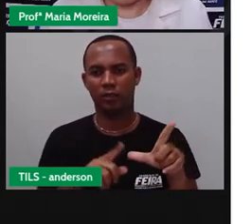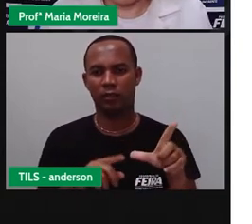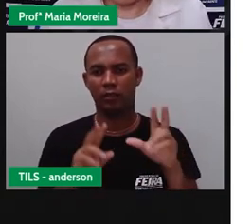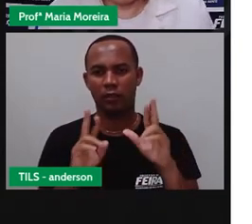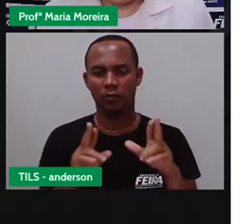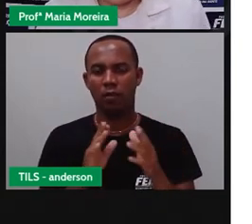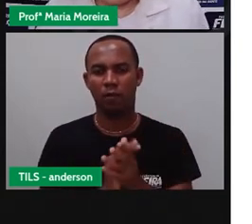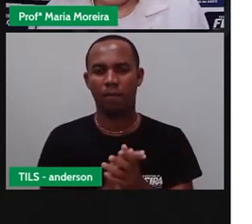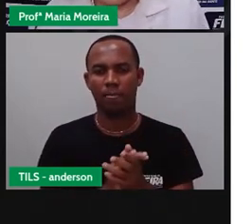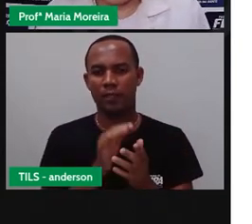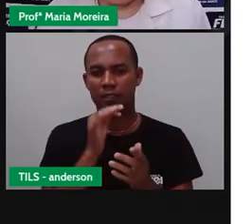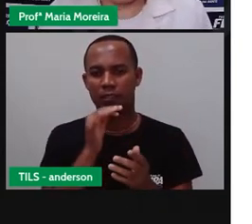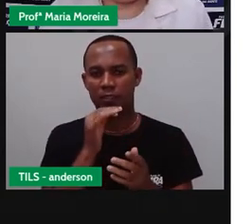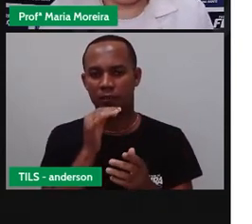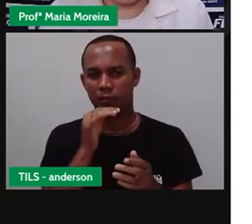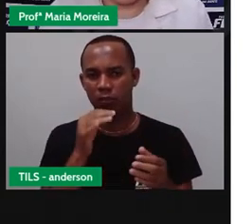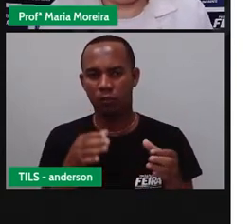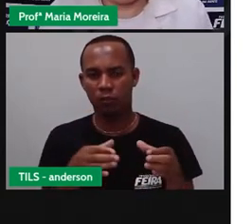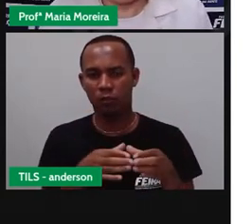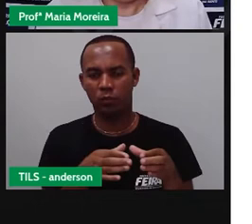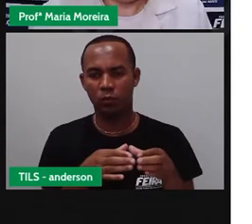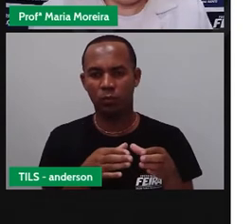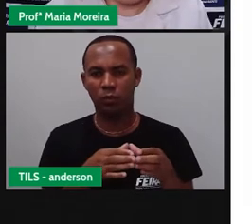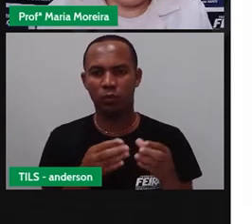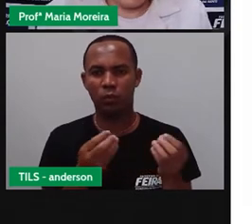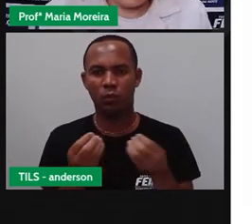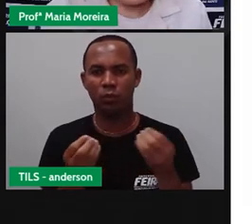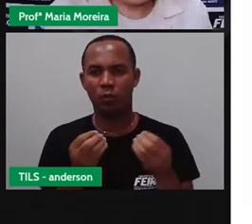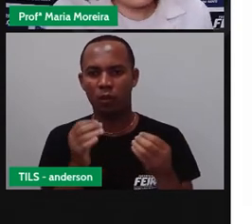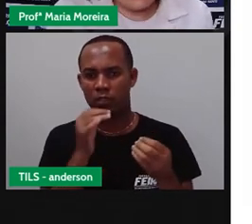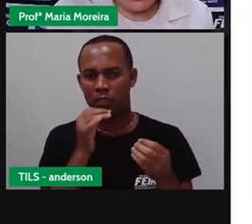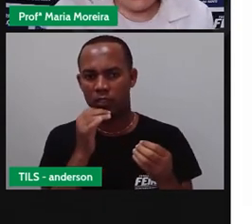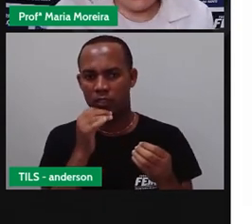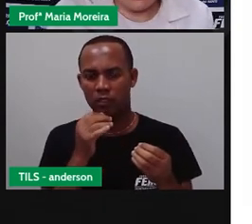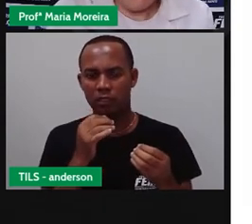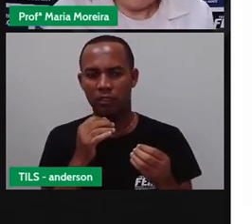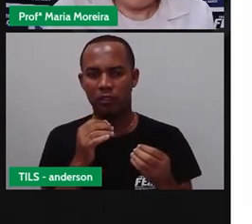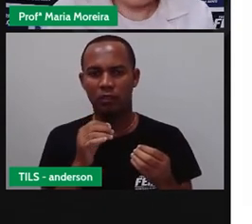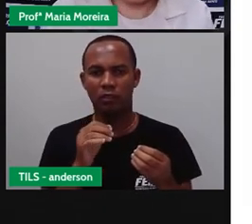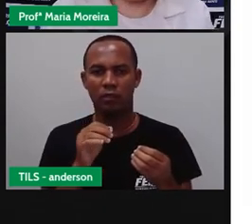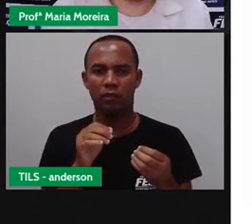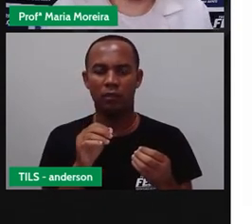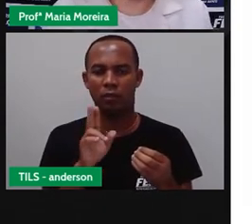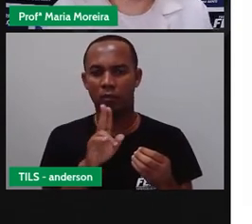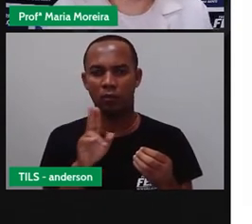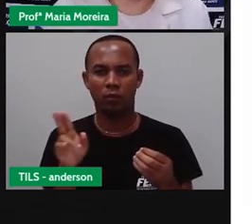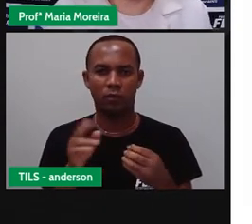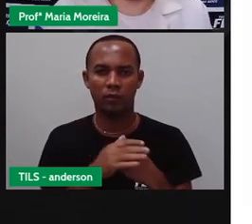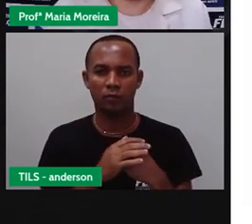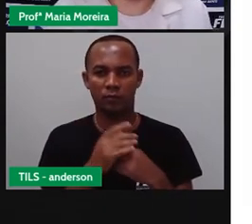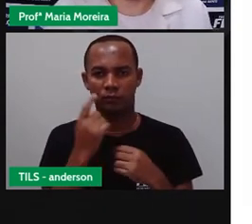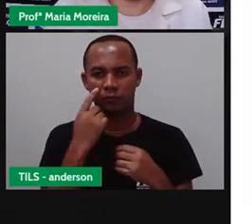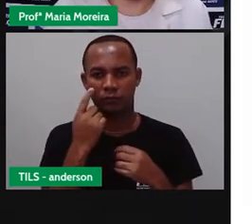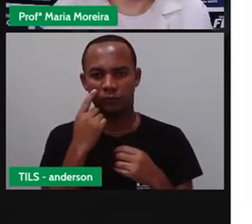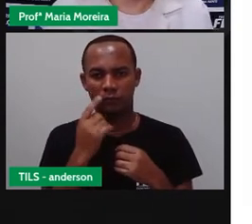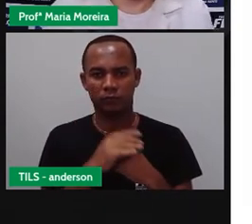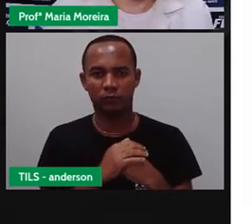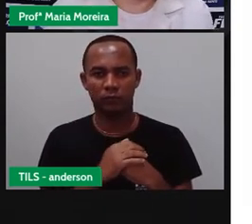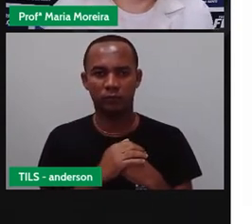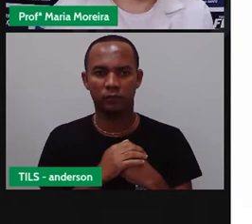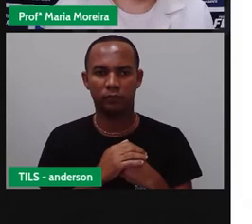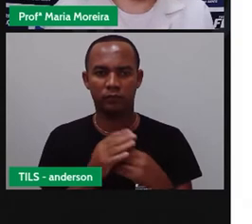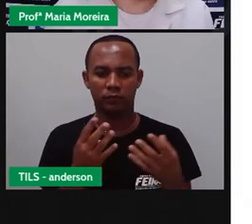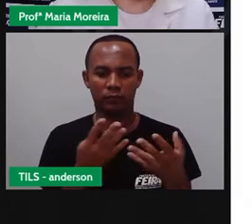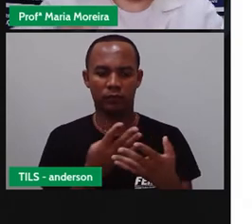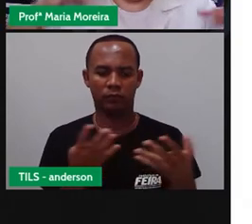cultural os fenícios a chamava de ré e quer dizer cerca porque o seu desenho se assemelha é o que